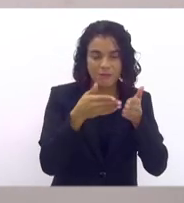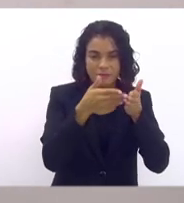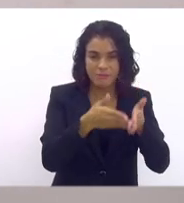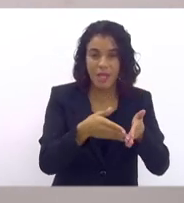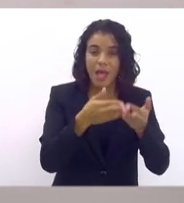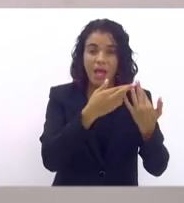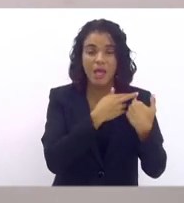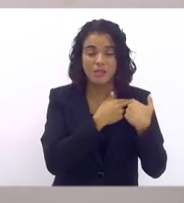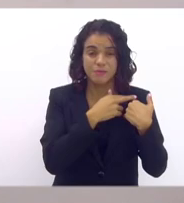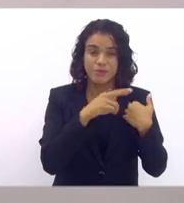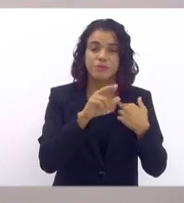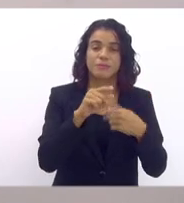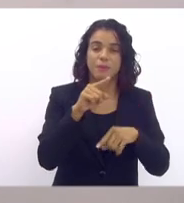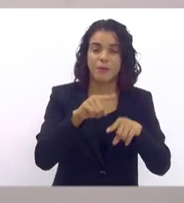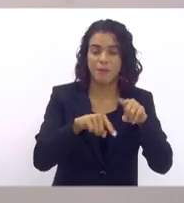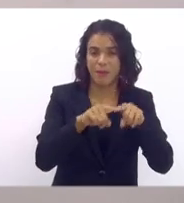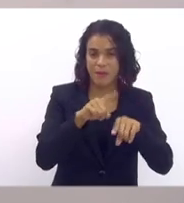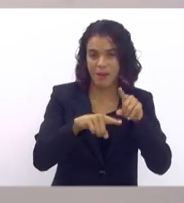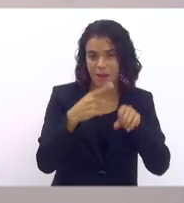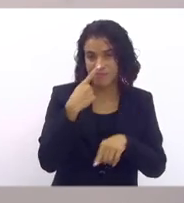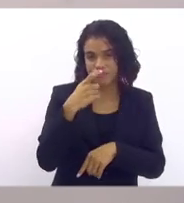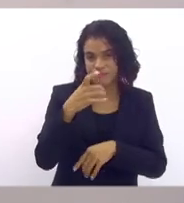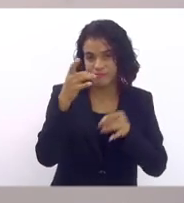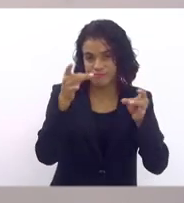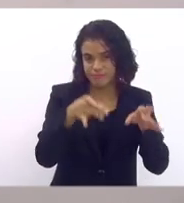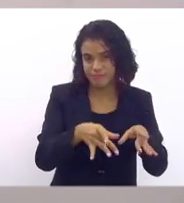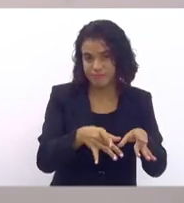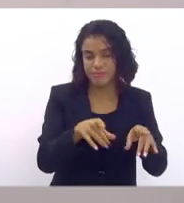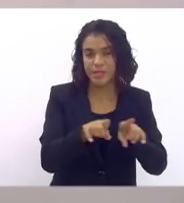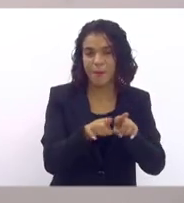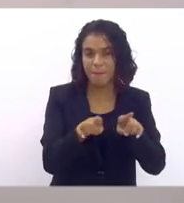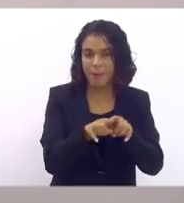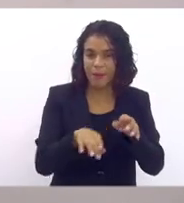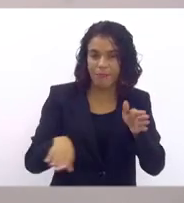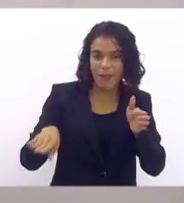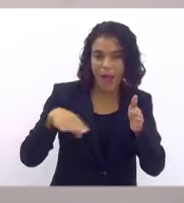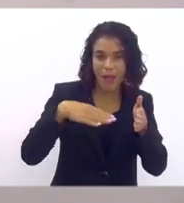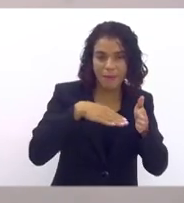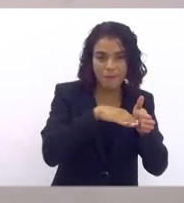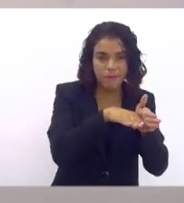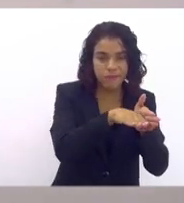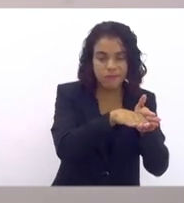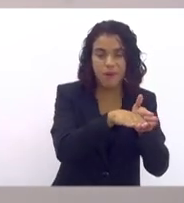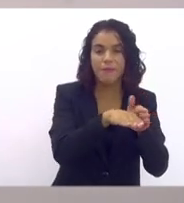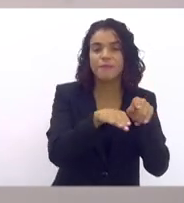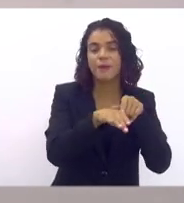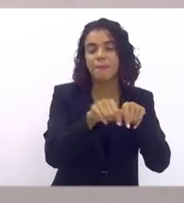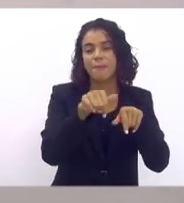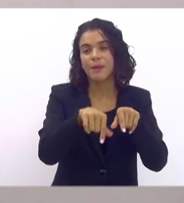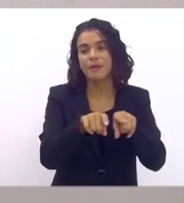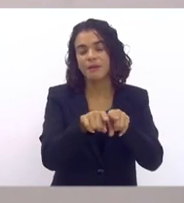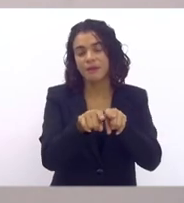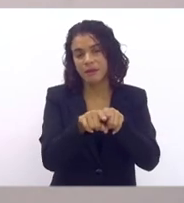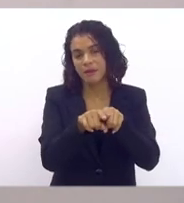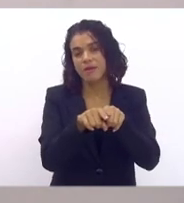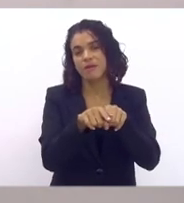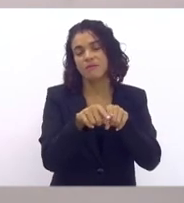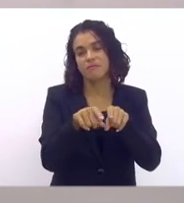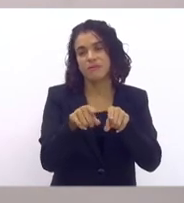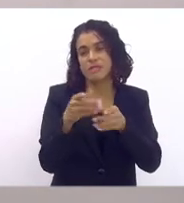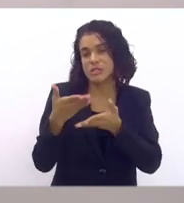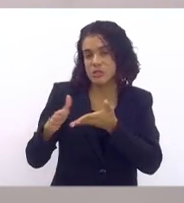sólidos inclusive na sua área de abrangência na área de deio de atracação enfim as embarcações inservíveis S